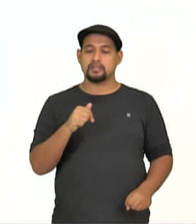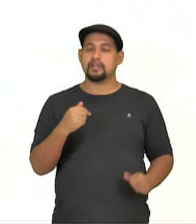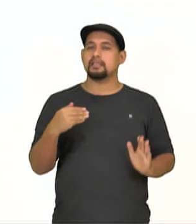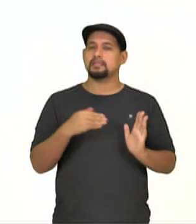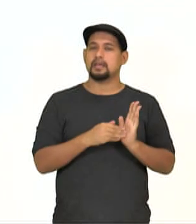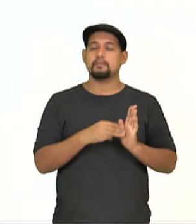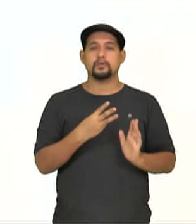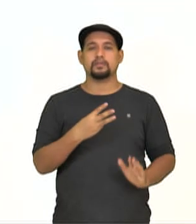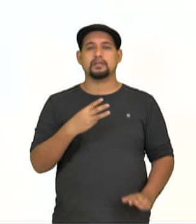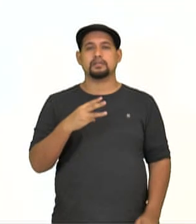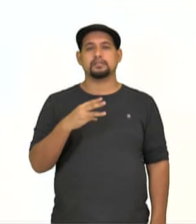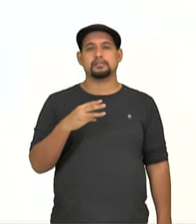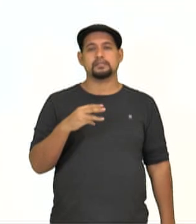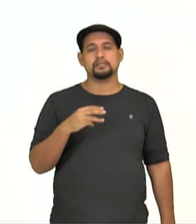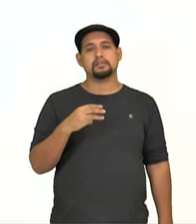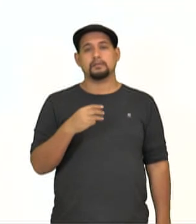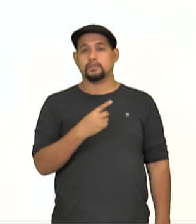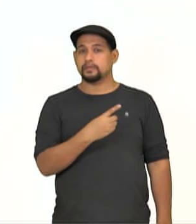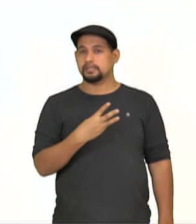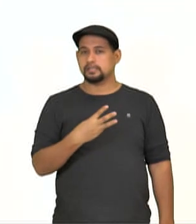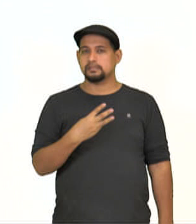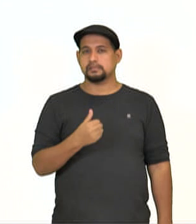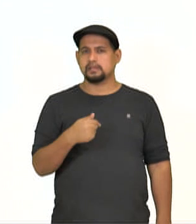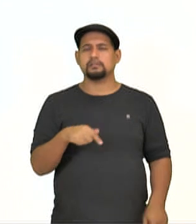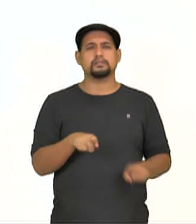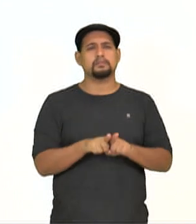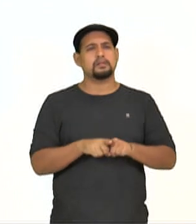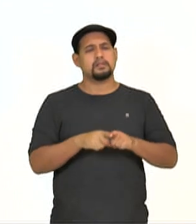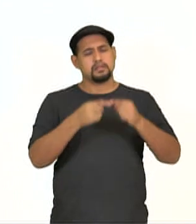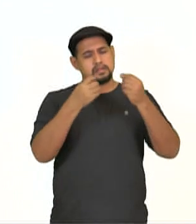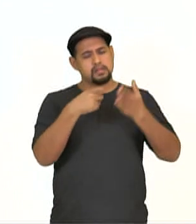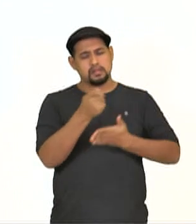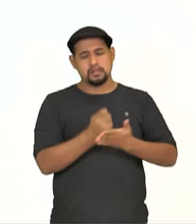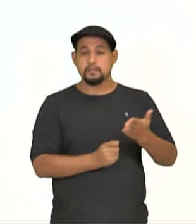1357 a 1367. A crônica foi escrita em